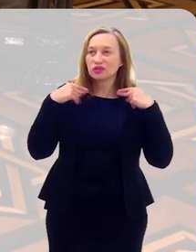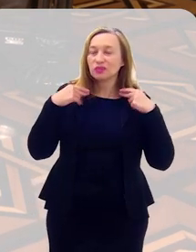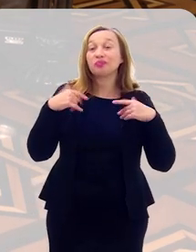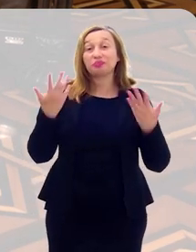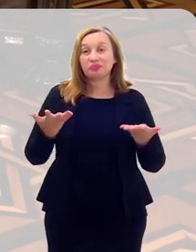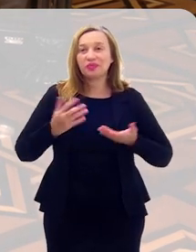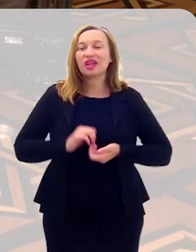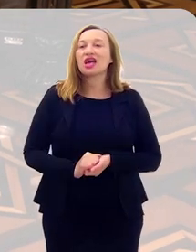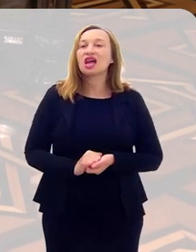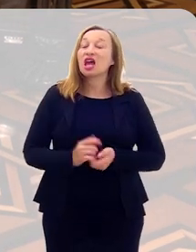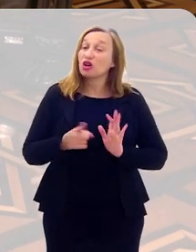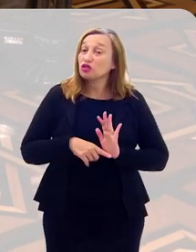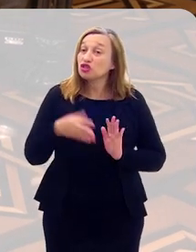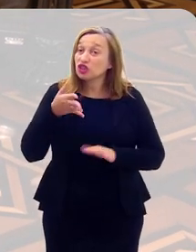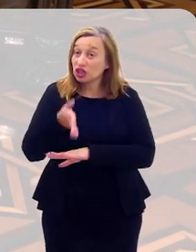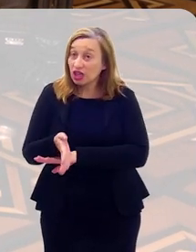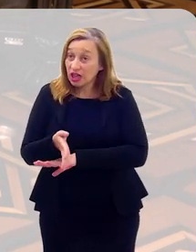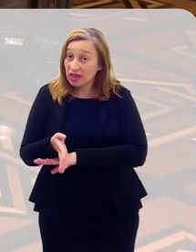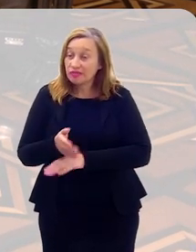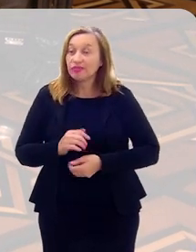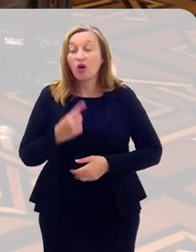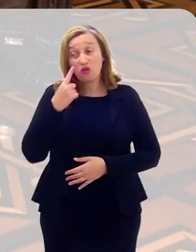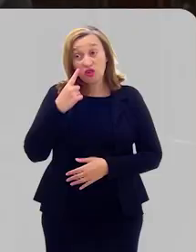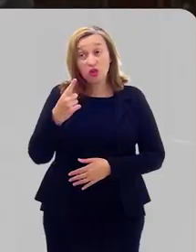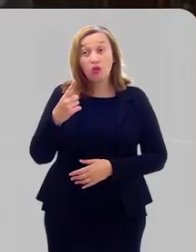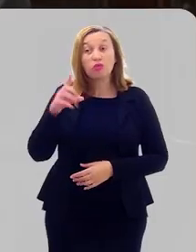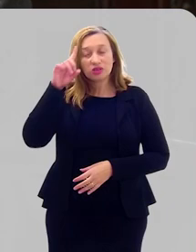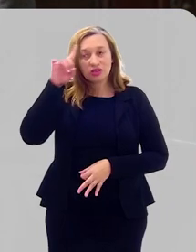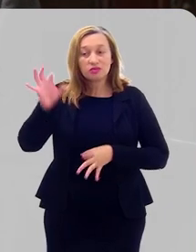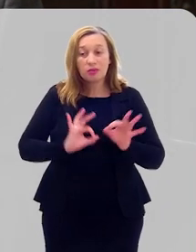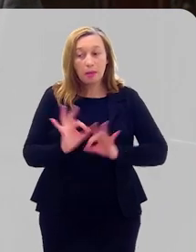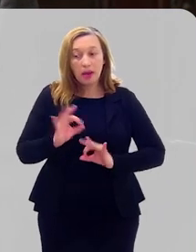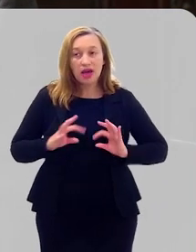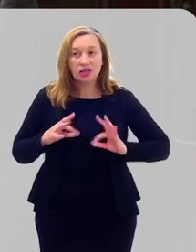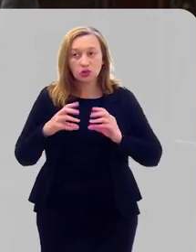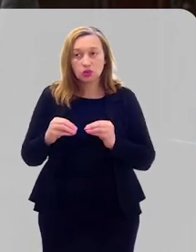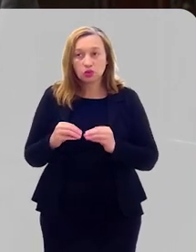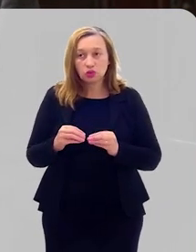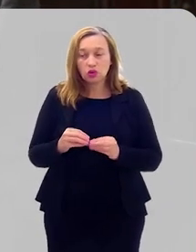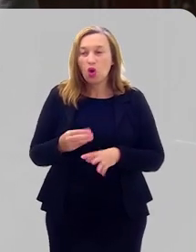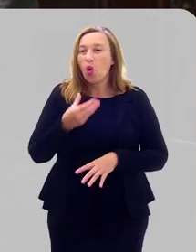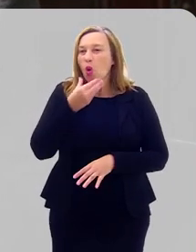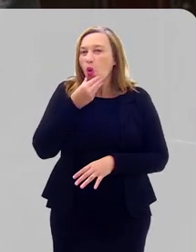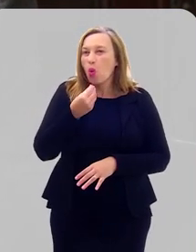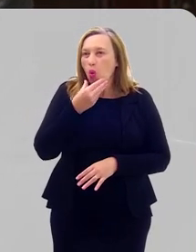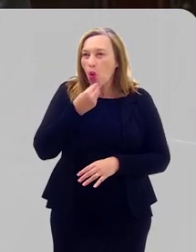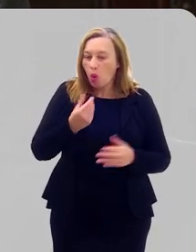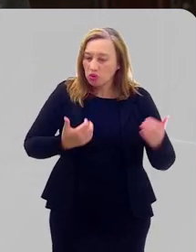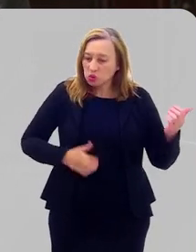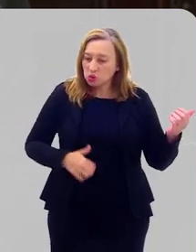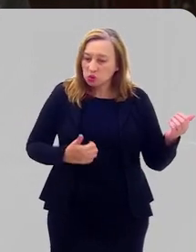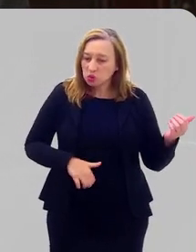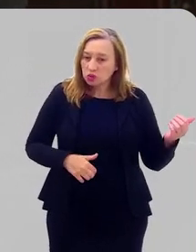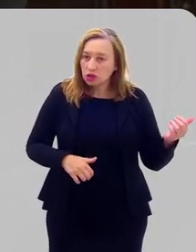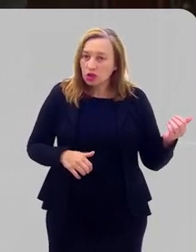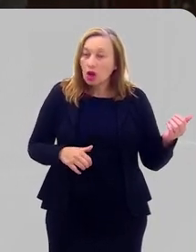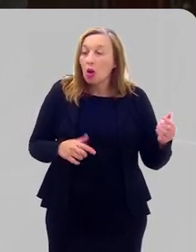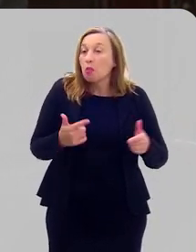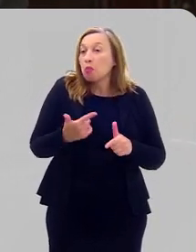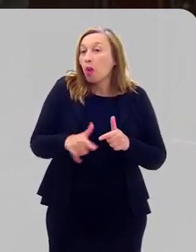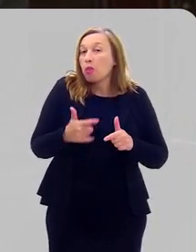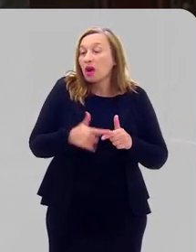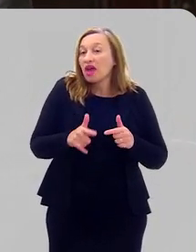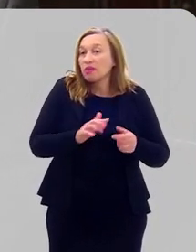E aí eu cheguei... Final, olha como é que Deus faz as coisas. O baixista se acidentou, rapaz, não podia